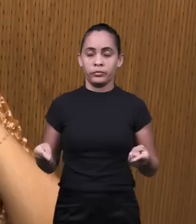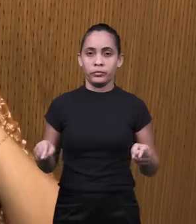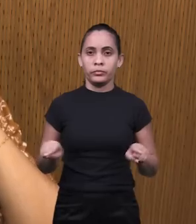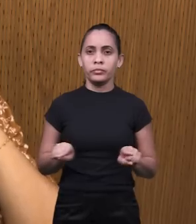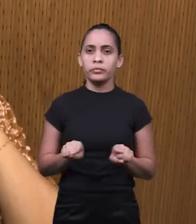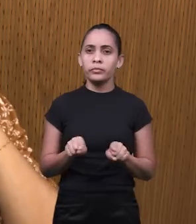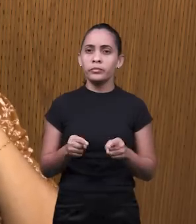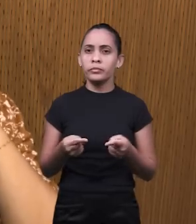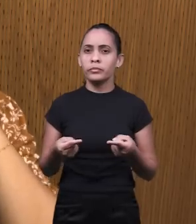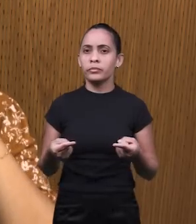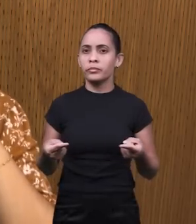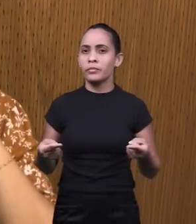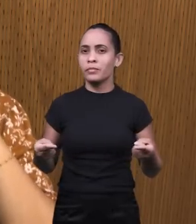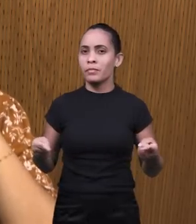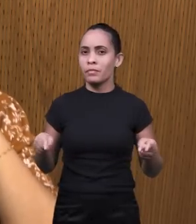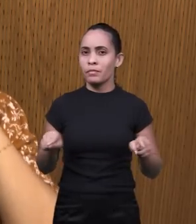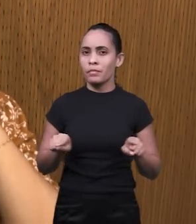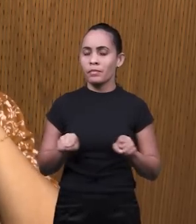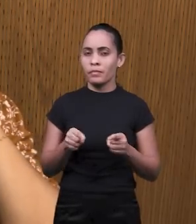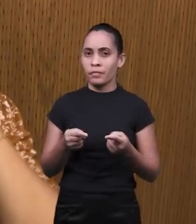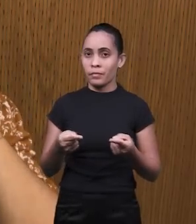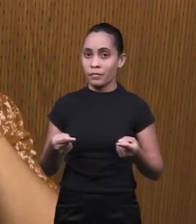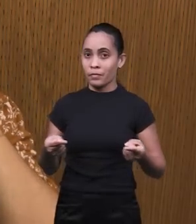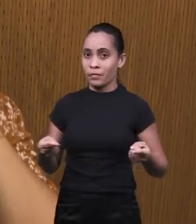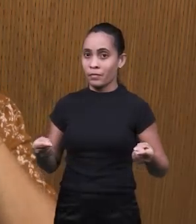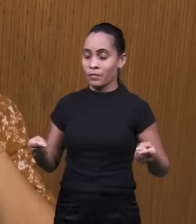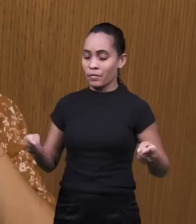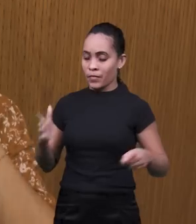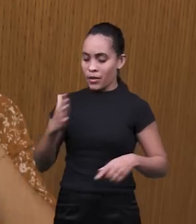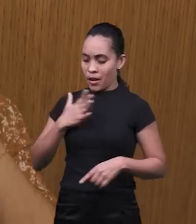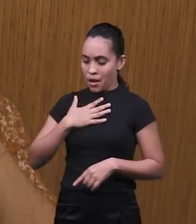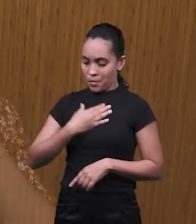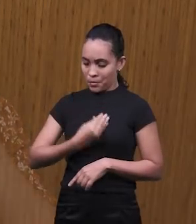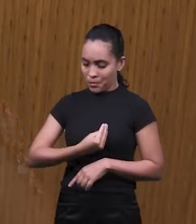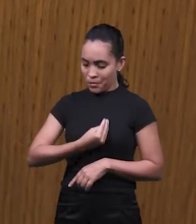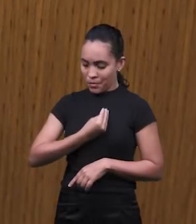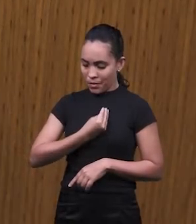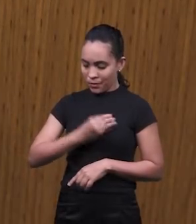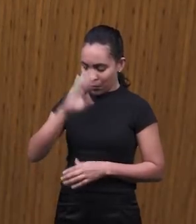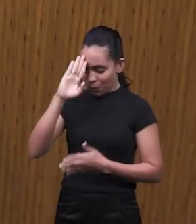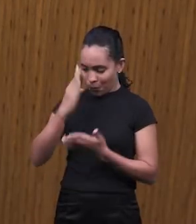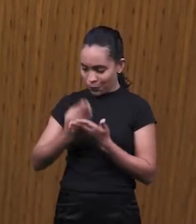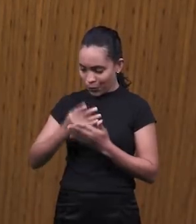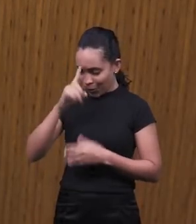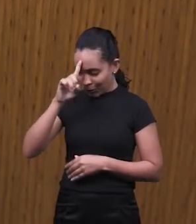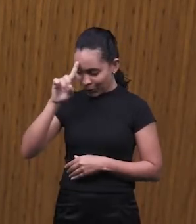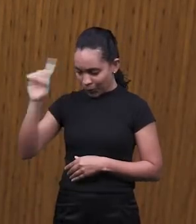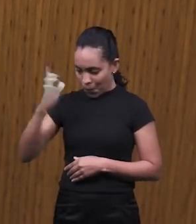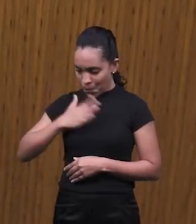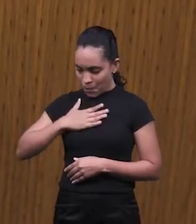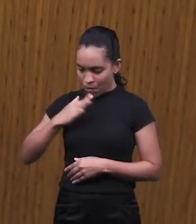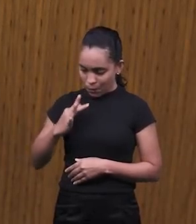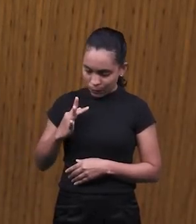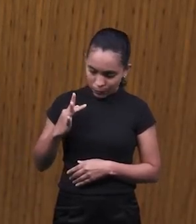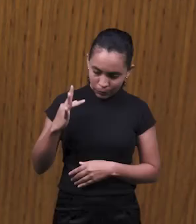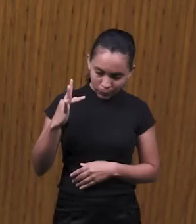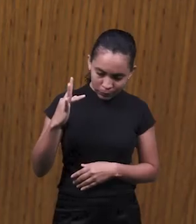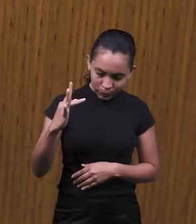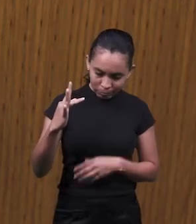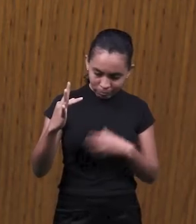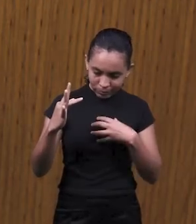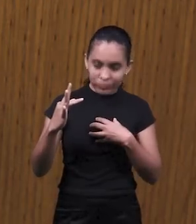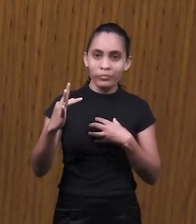Entrego a Ele o meu futuro, pois sei que